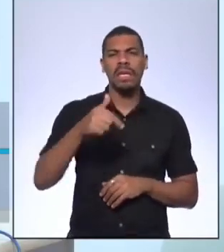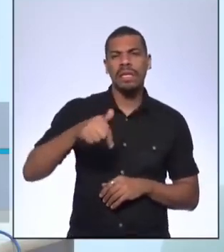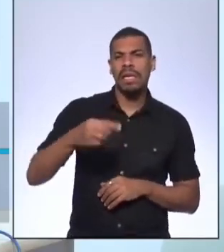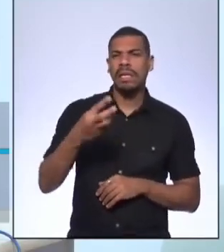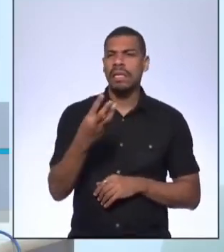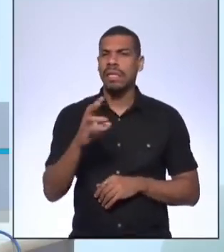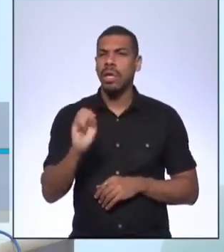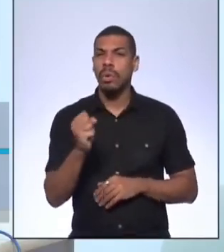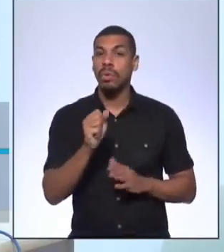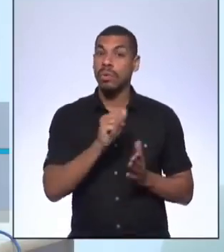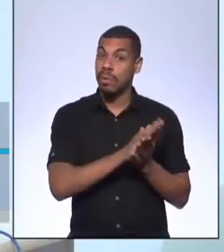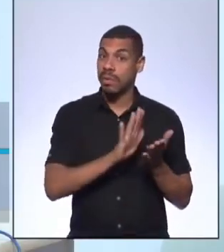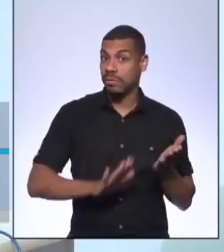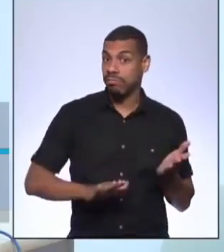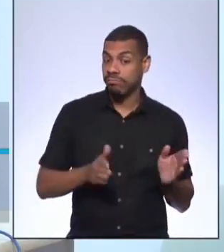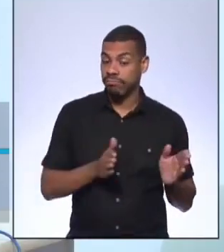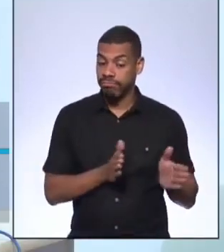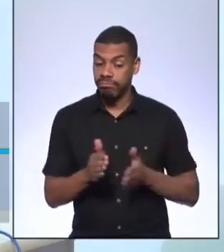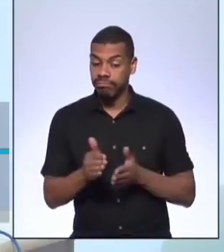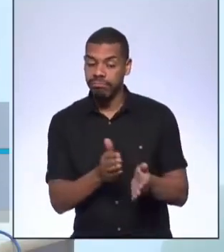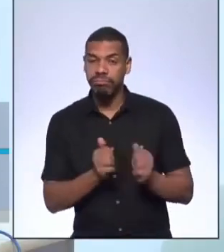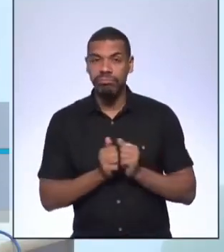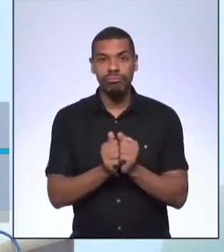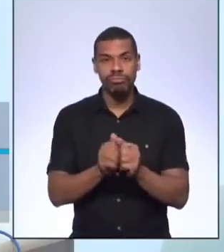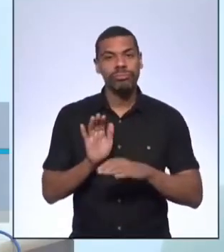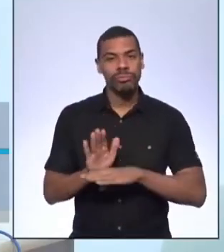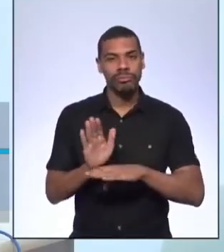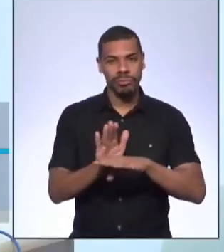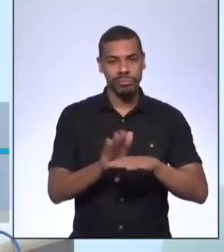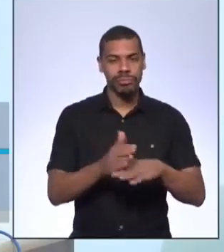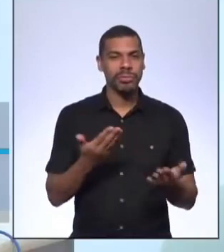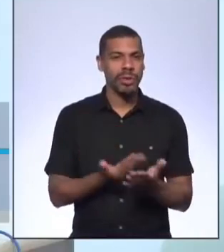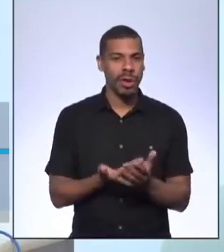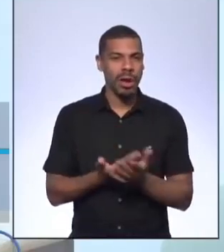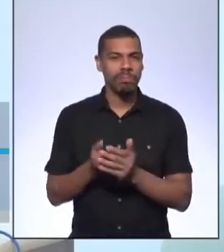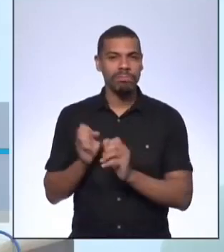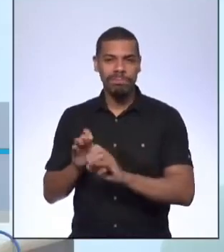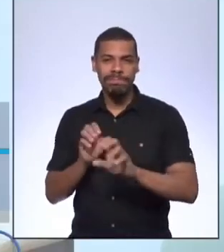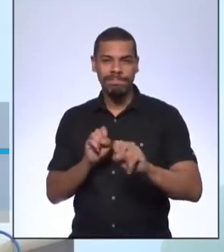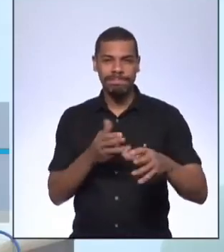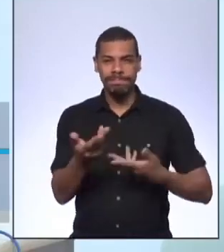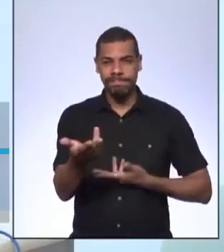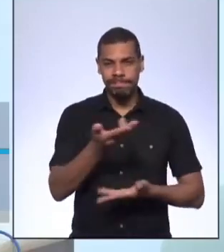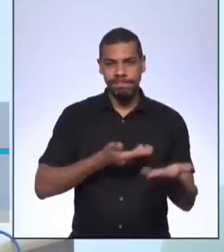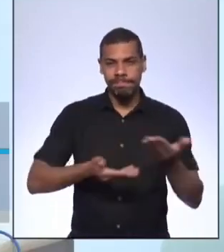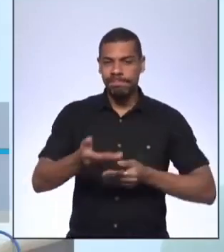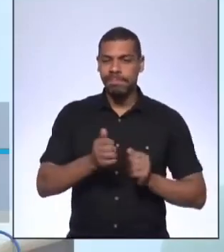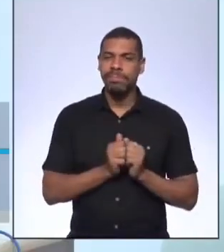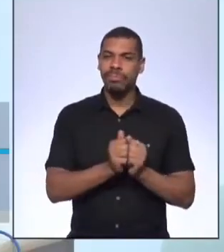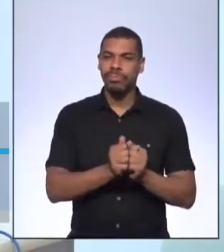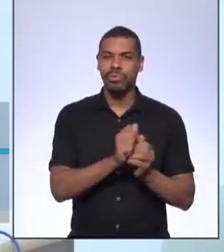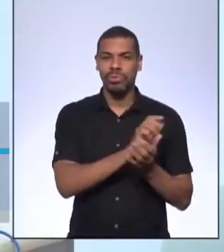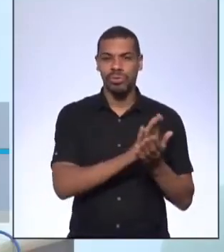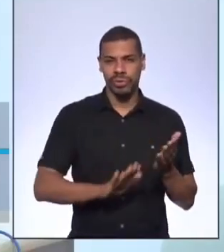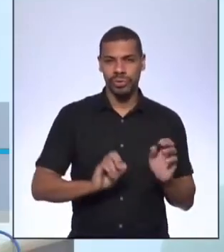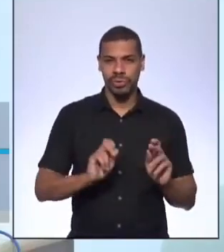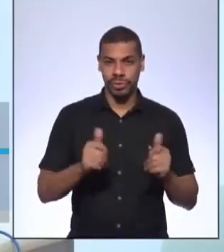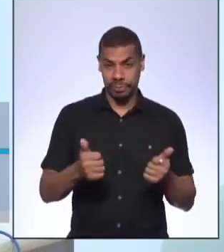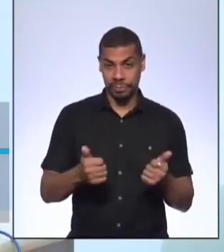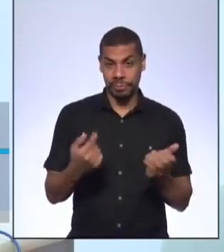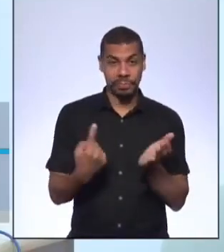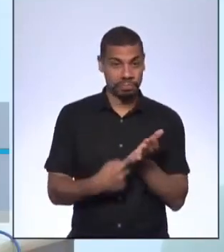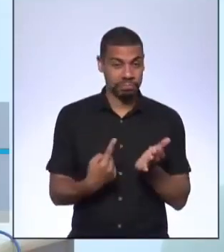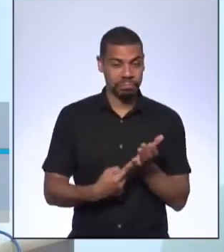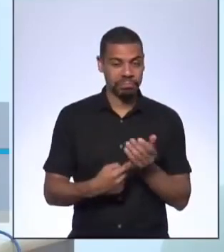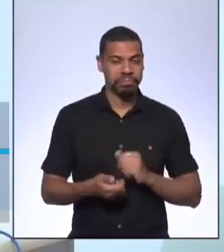uma atividade que vai nortear a nossa aula de hoje. É como se a gente fizesse juntinhos aquele exercício.